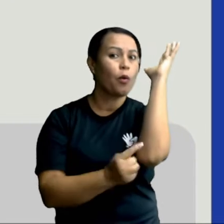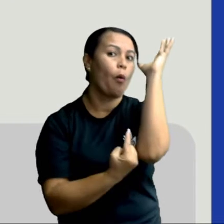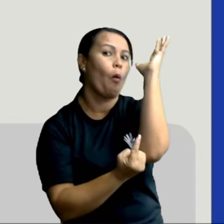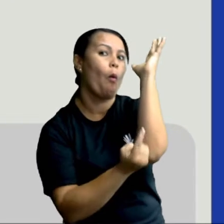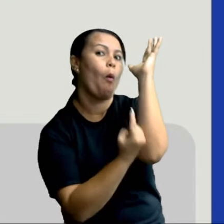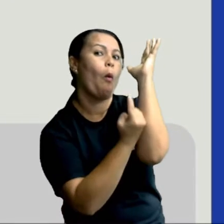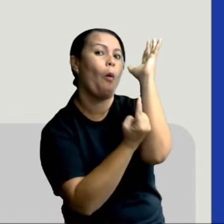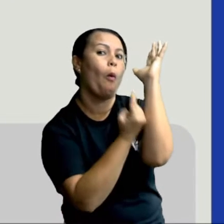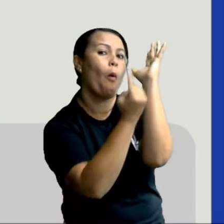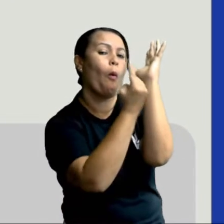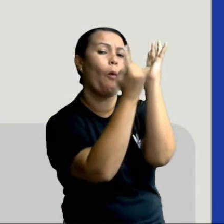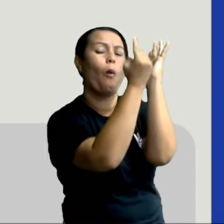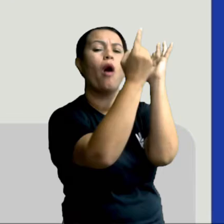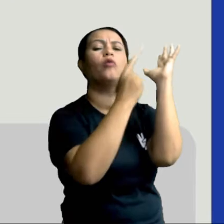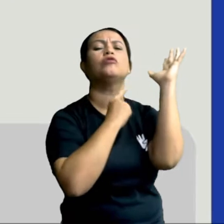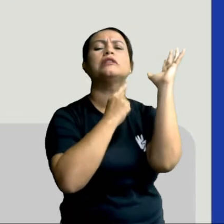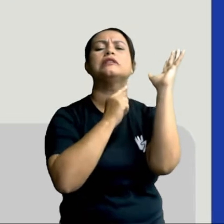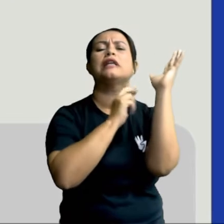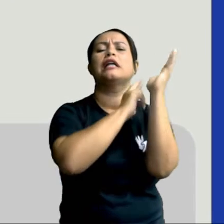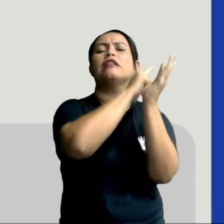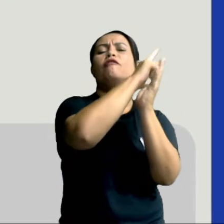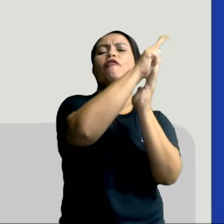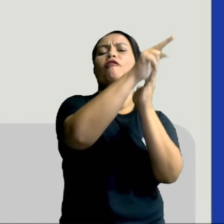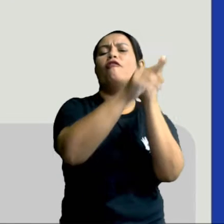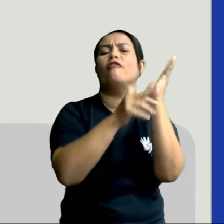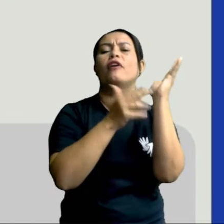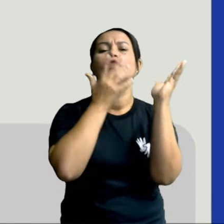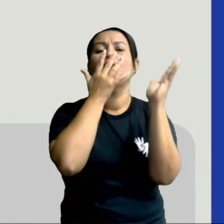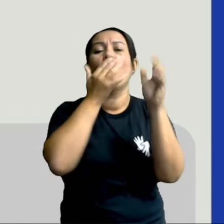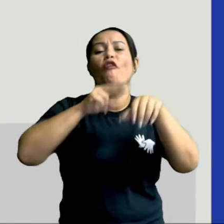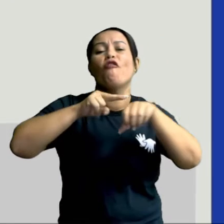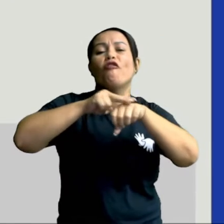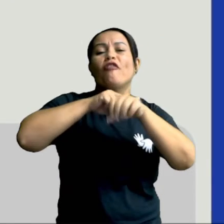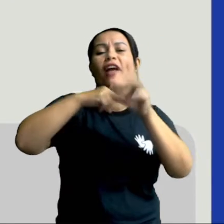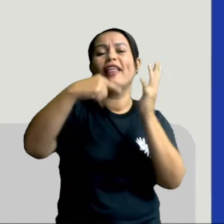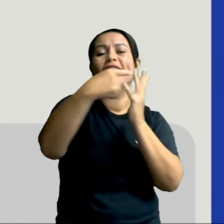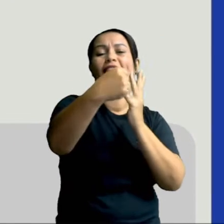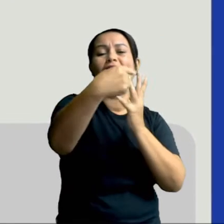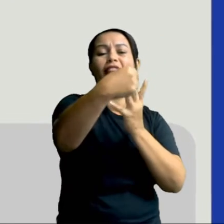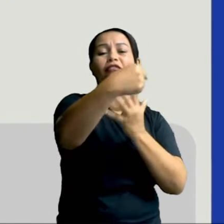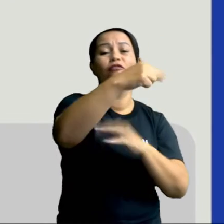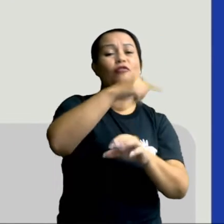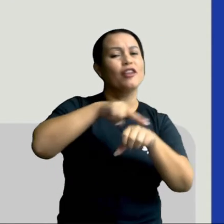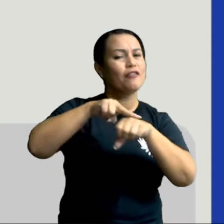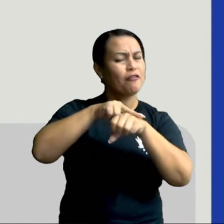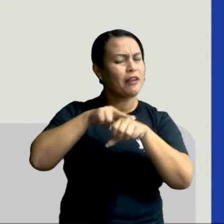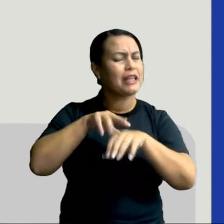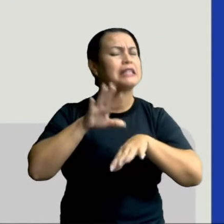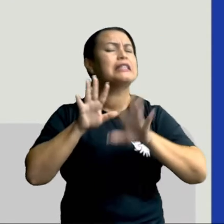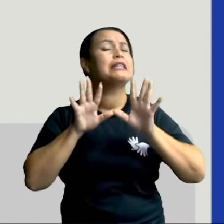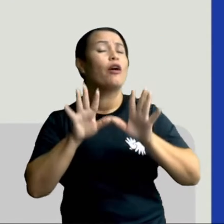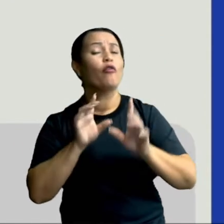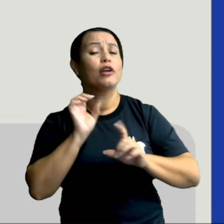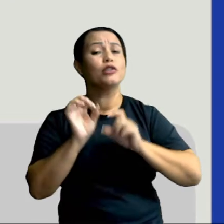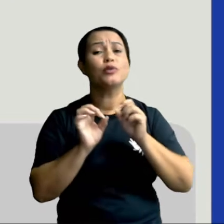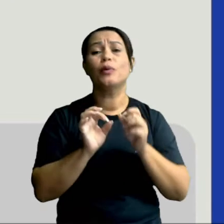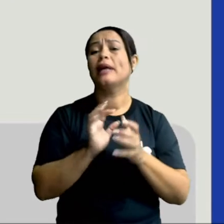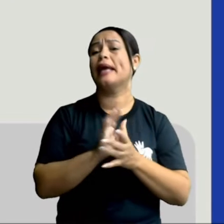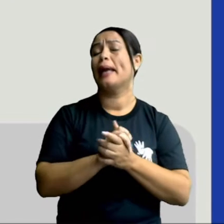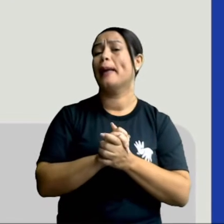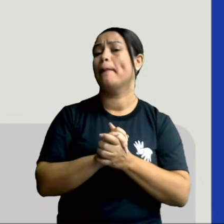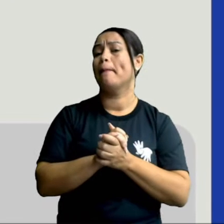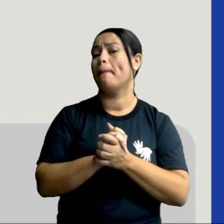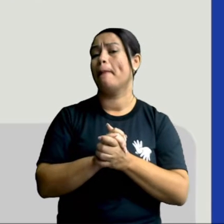de grandes números de folhas sempre verdes. Talvez, né, devido aí, vamos falar